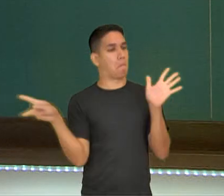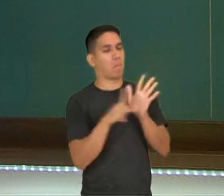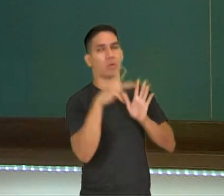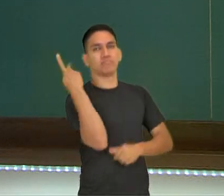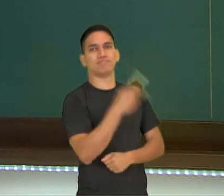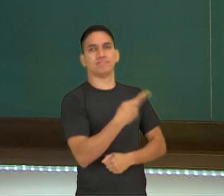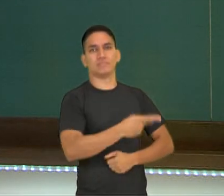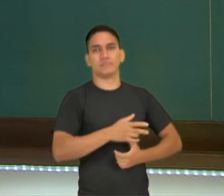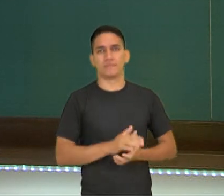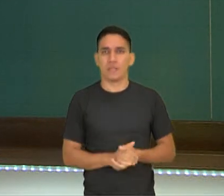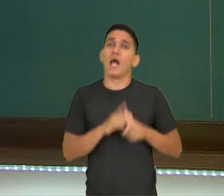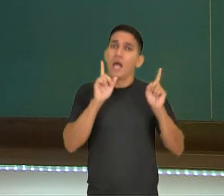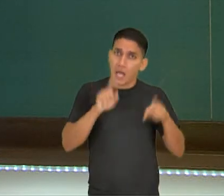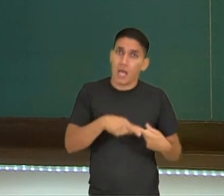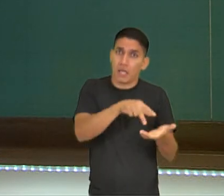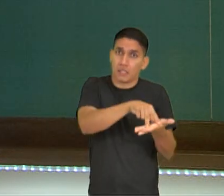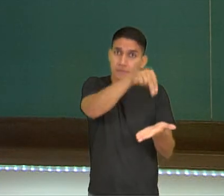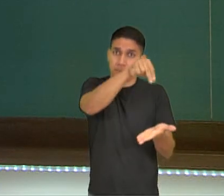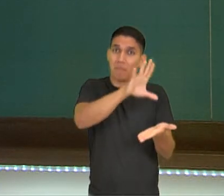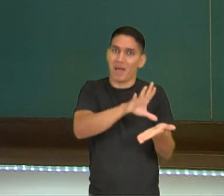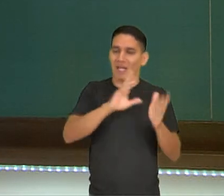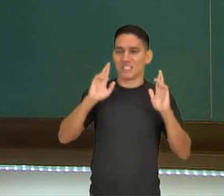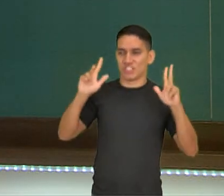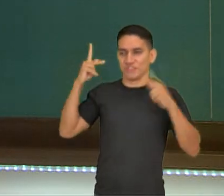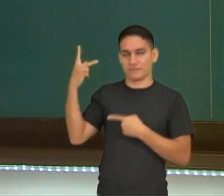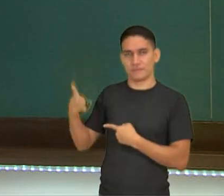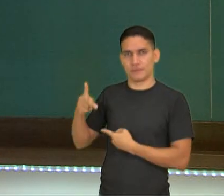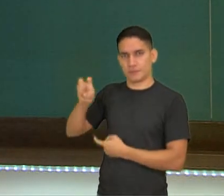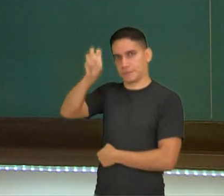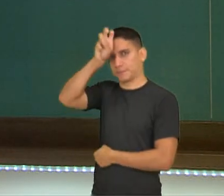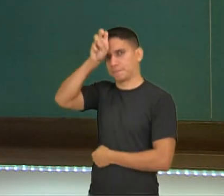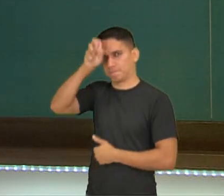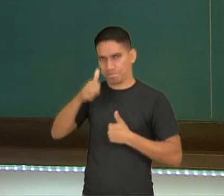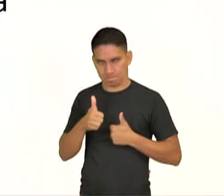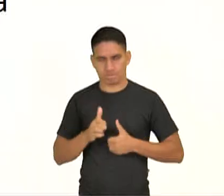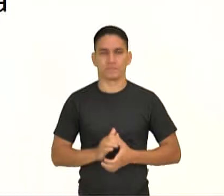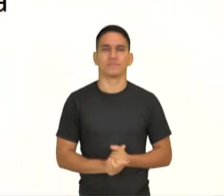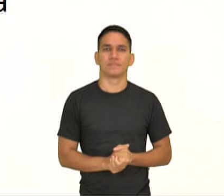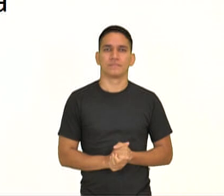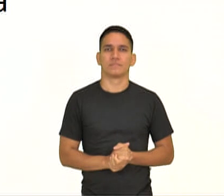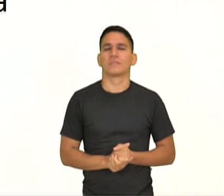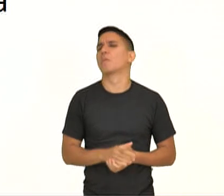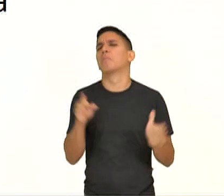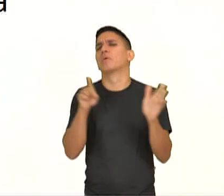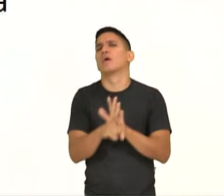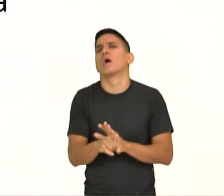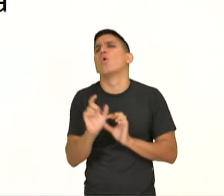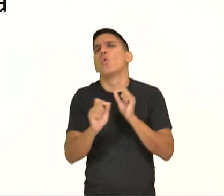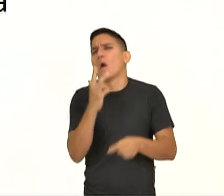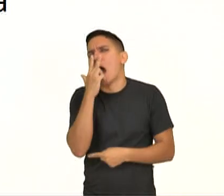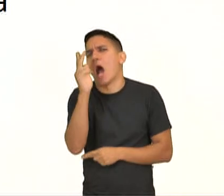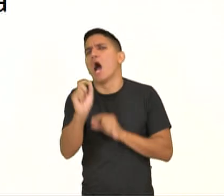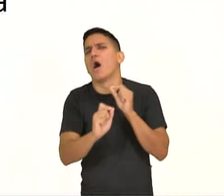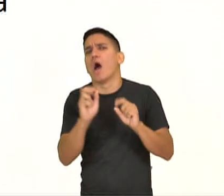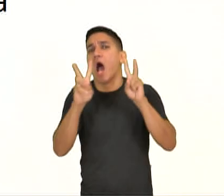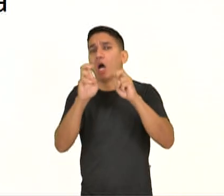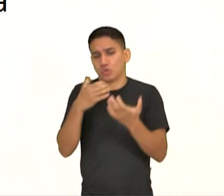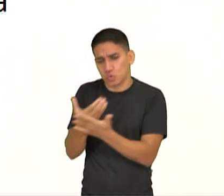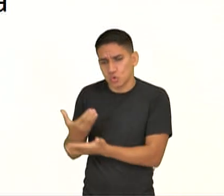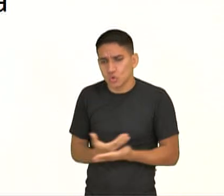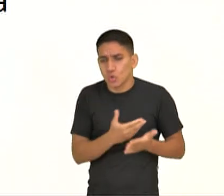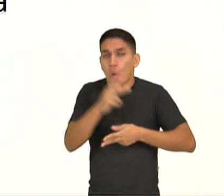próprias. São pirâmides, mas são diferentes. Qual a sua opinião sobre estudar a história dos povos